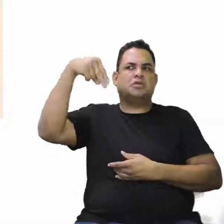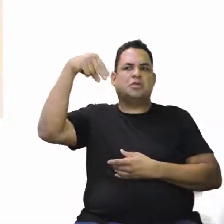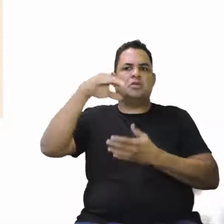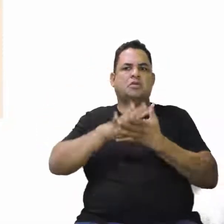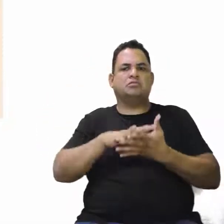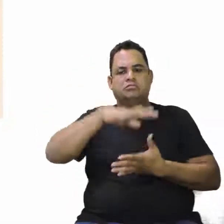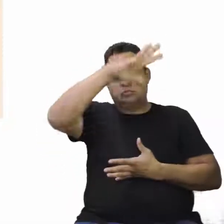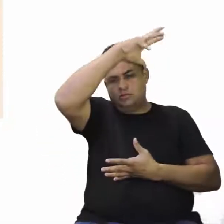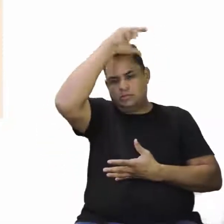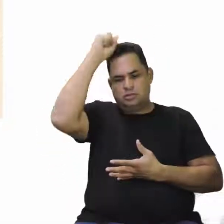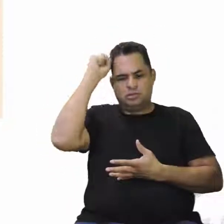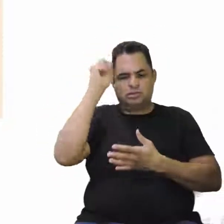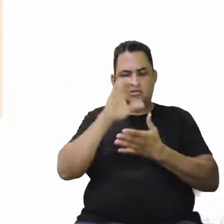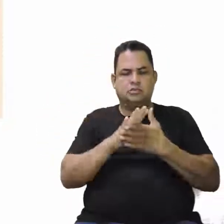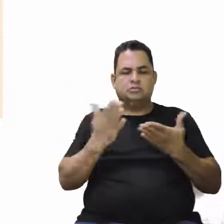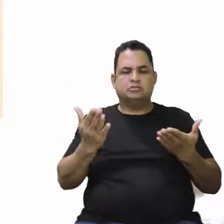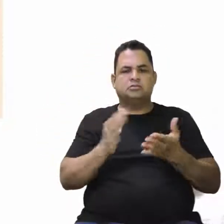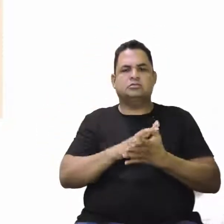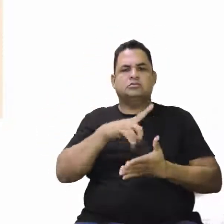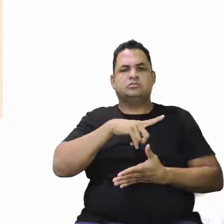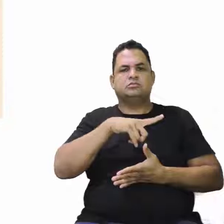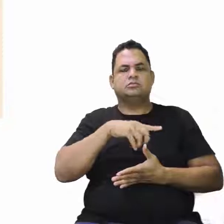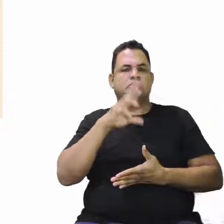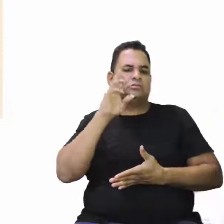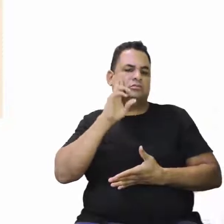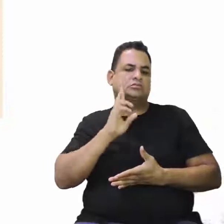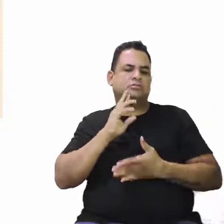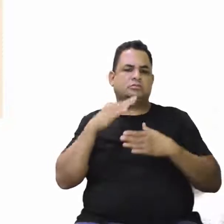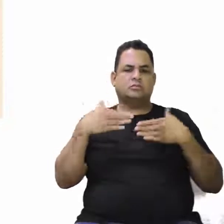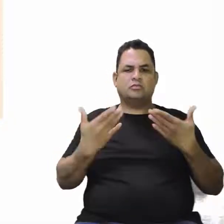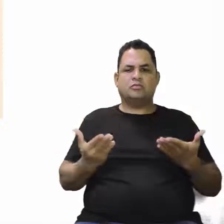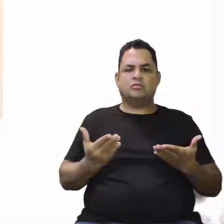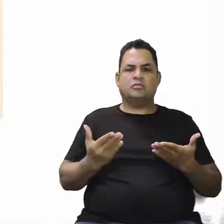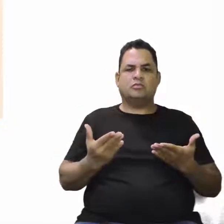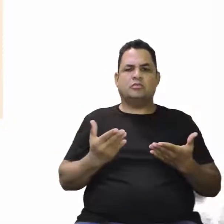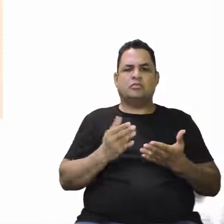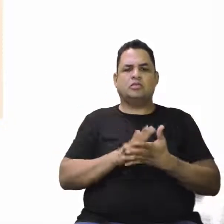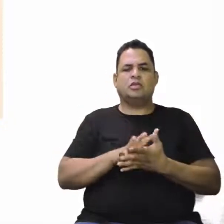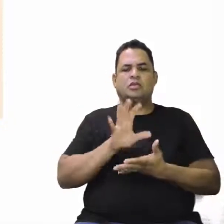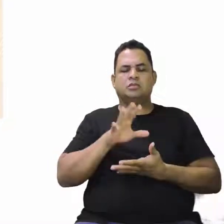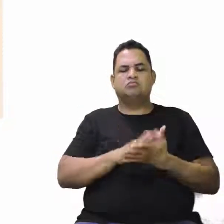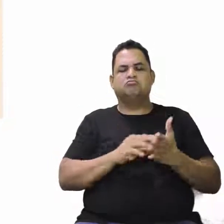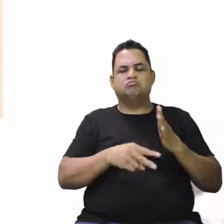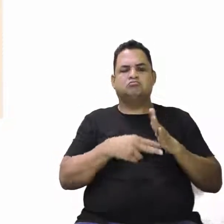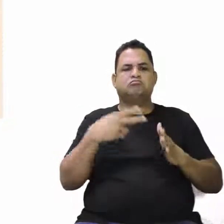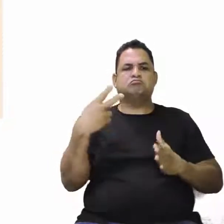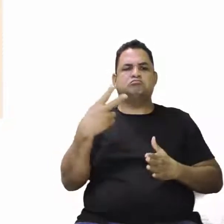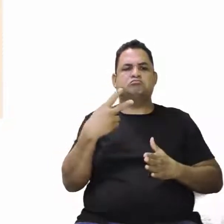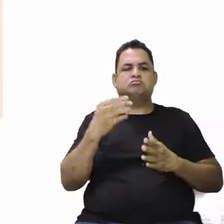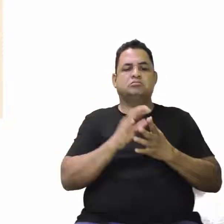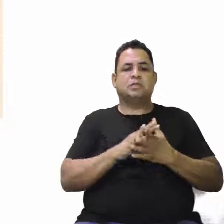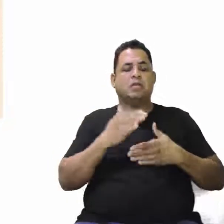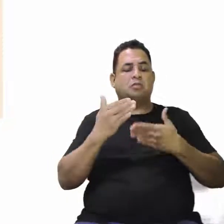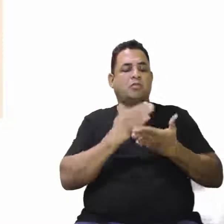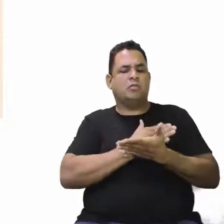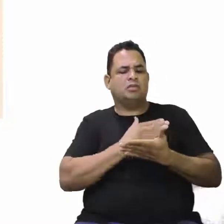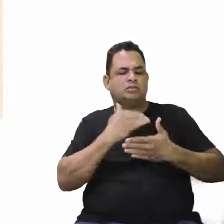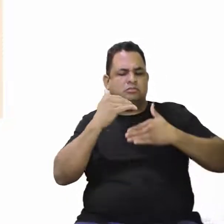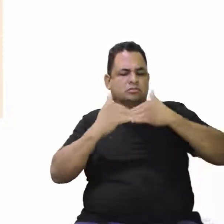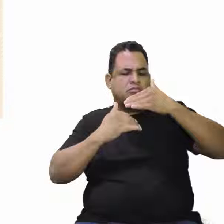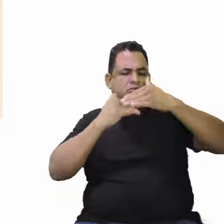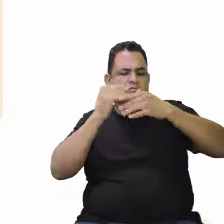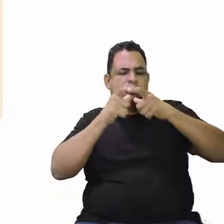estado do Amazonas. Não, Rondônia tem aí, vamos colocar, um setor secundário ainda que está crescendo, que está